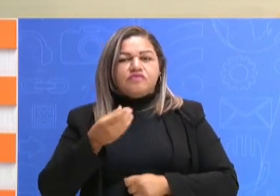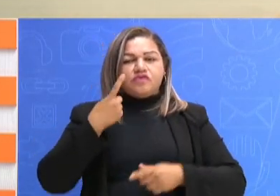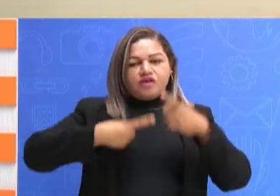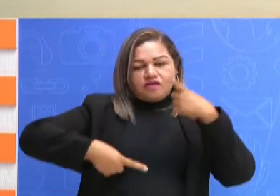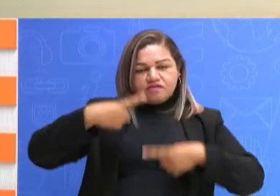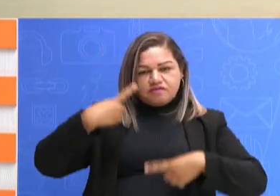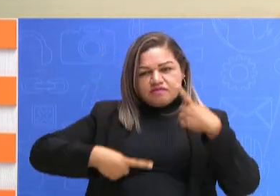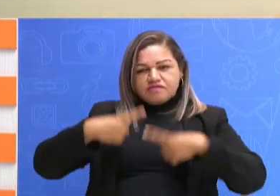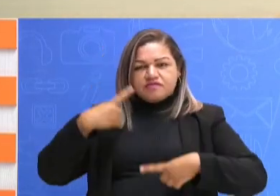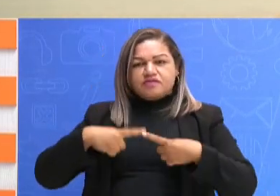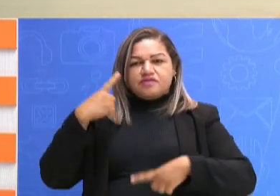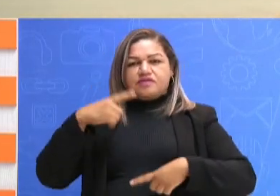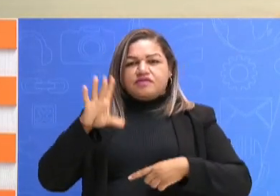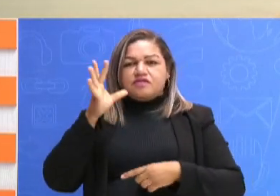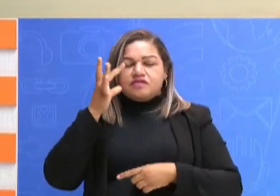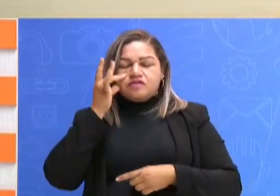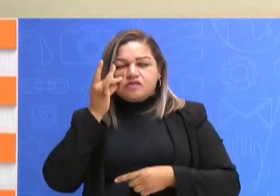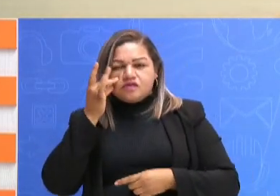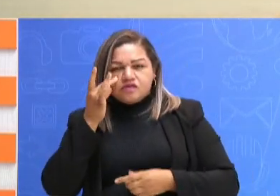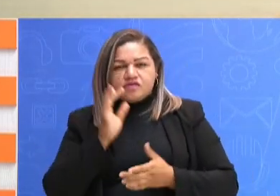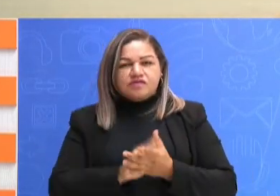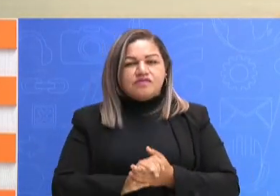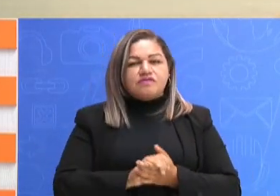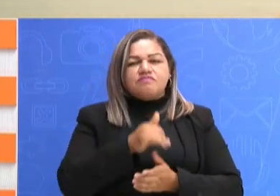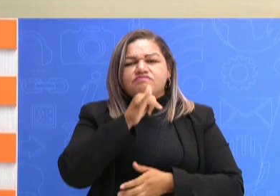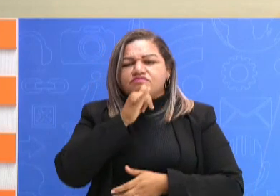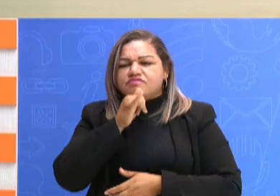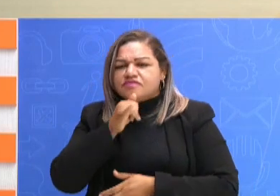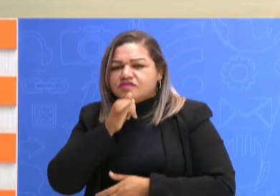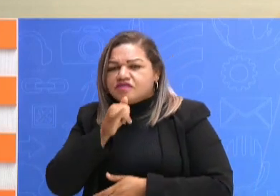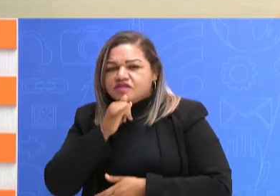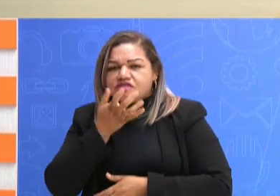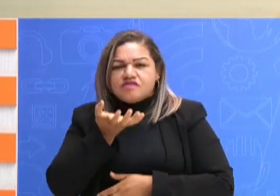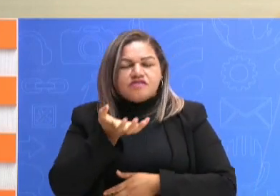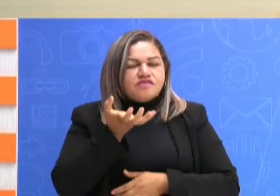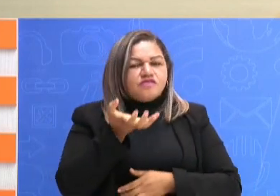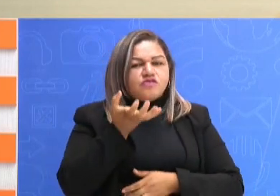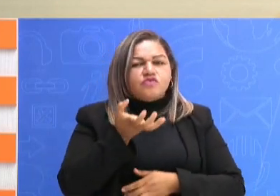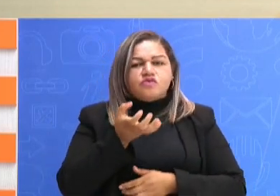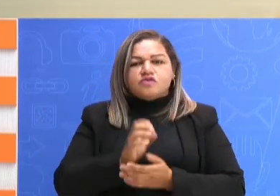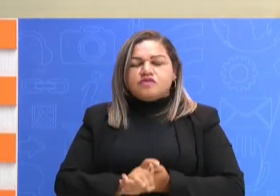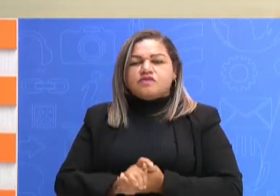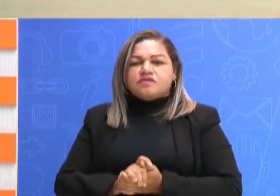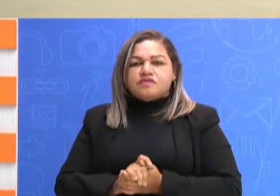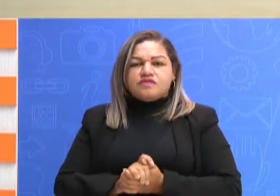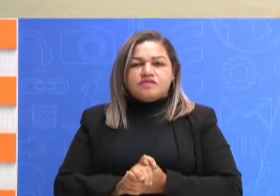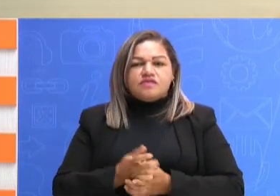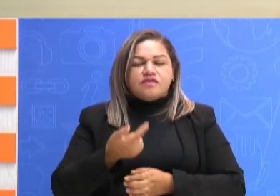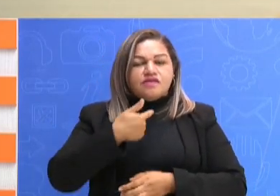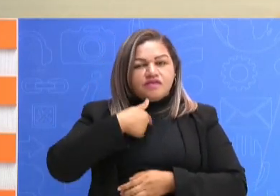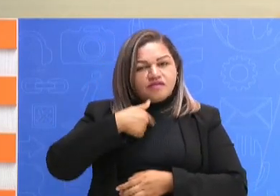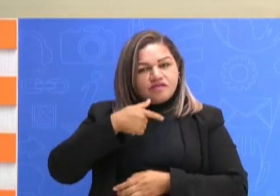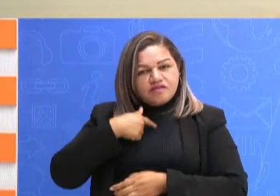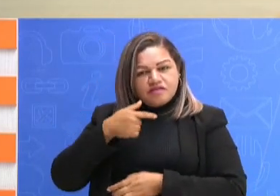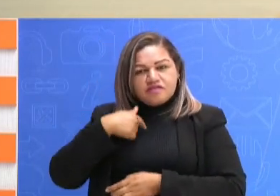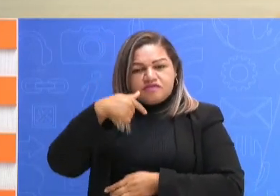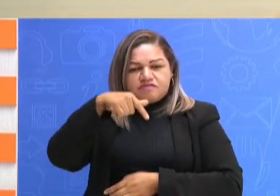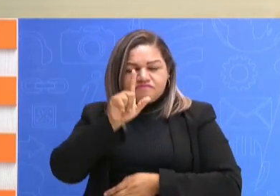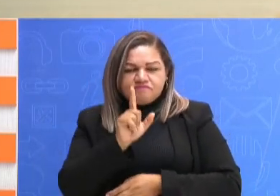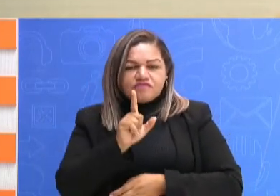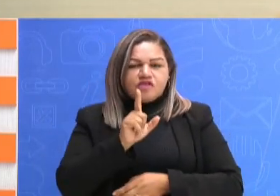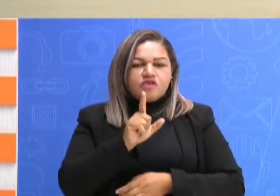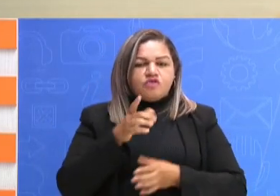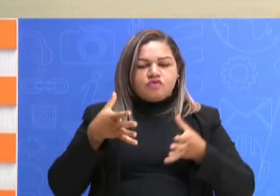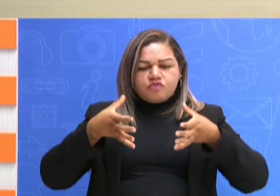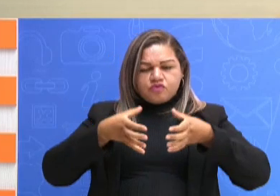na política, na vida pessoal, a gente está seguindo algum exemplo. E eu quero deixar público e claro que eu seguirei o grupo